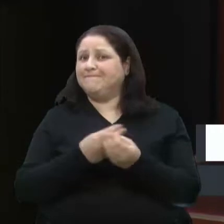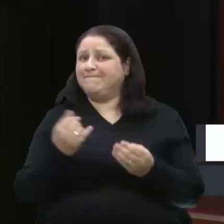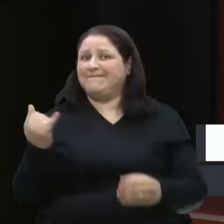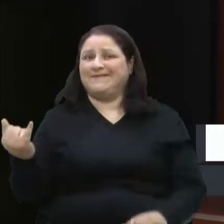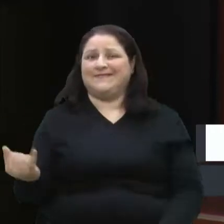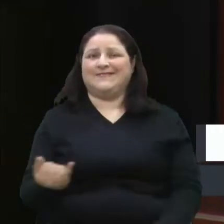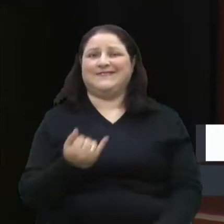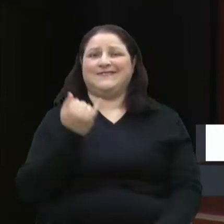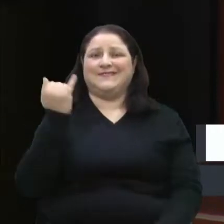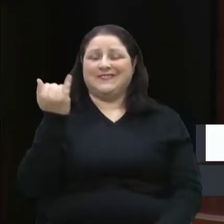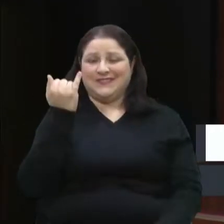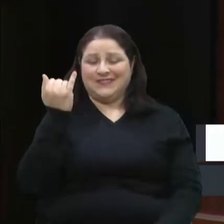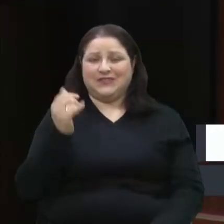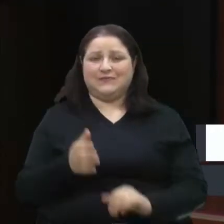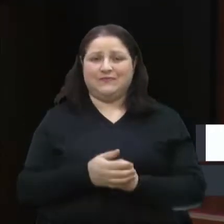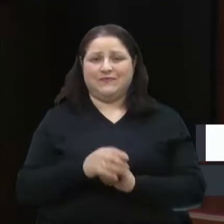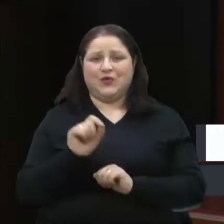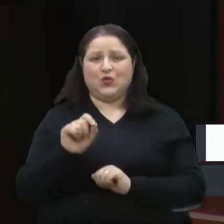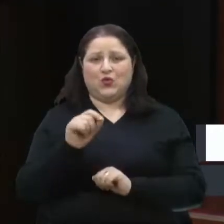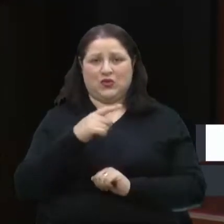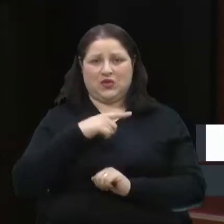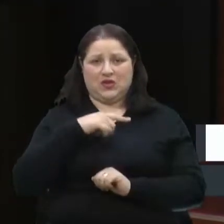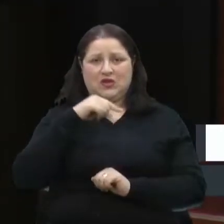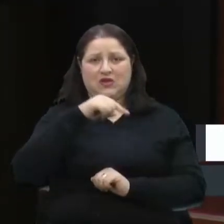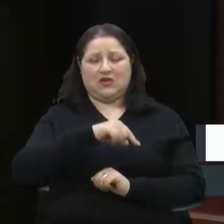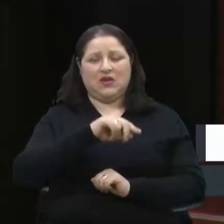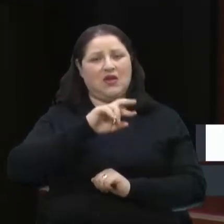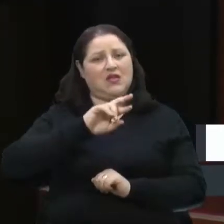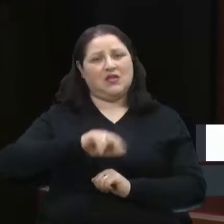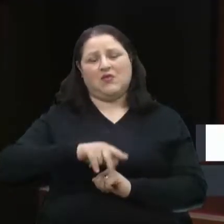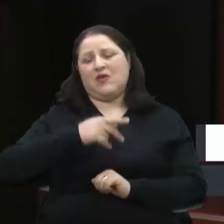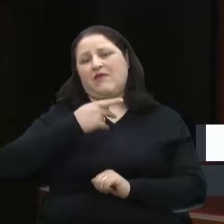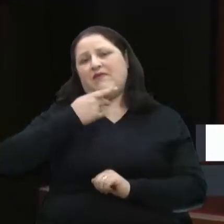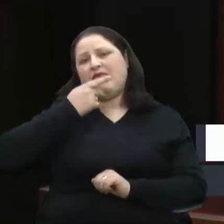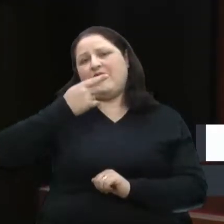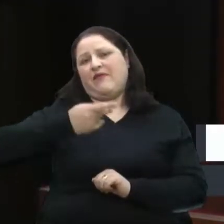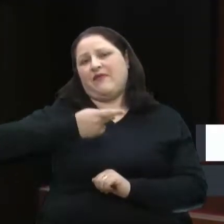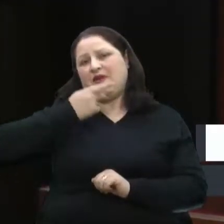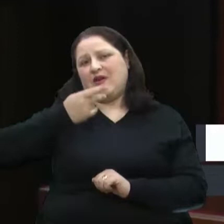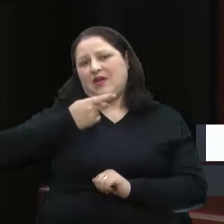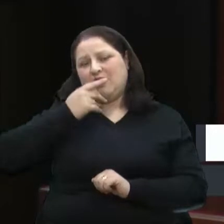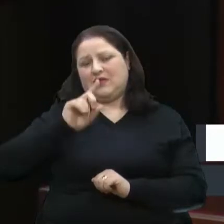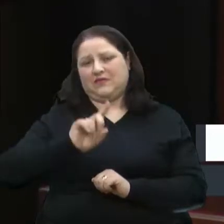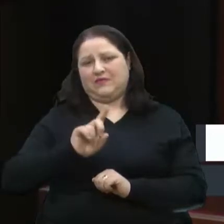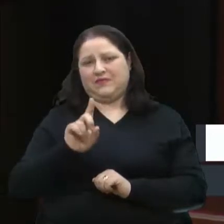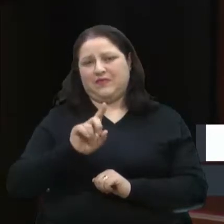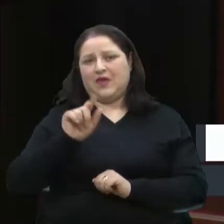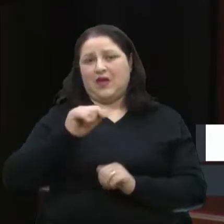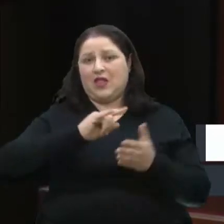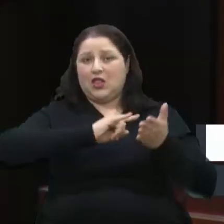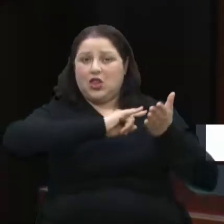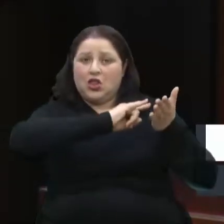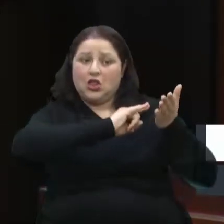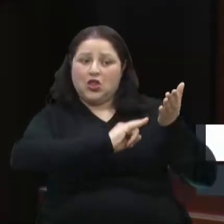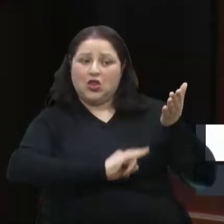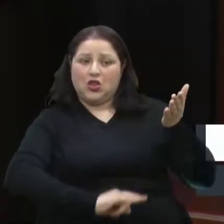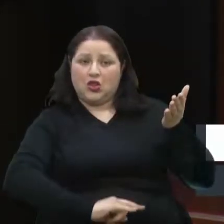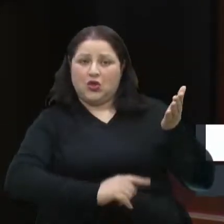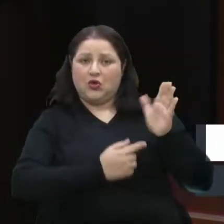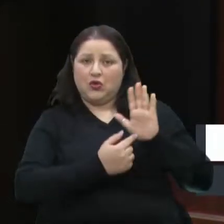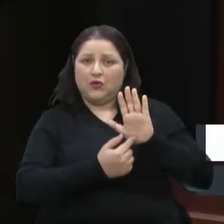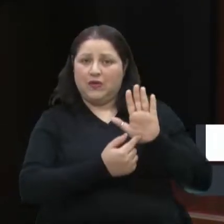importante. O que eu tenho aqui não é uma fala, isso aqui não é uma fala. Isso aqui é um documento, senhoras e